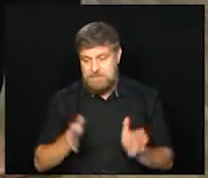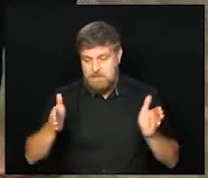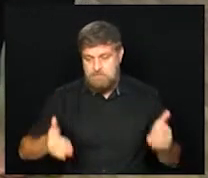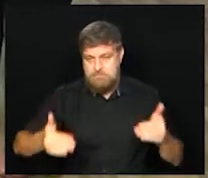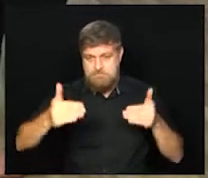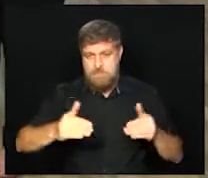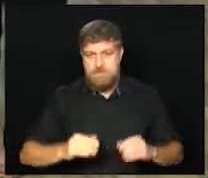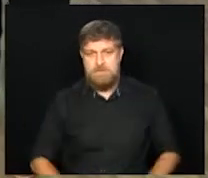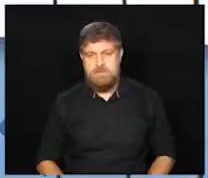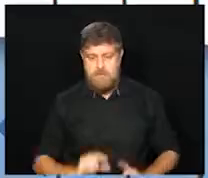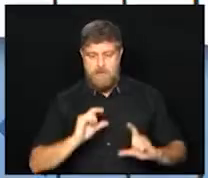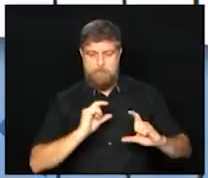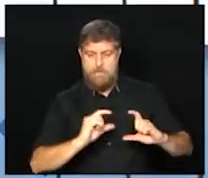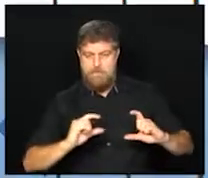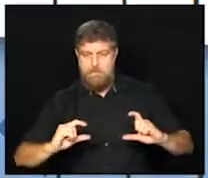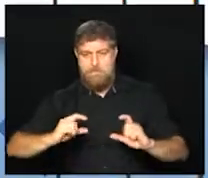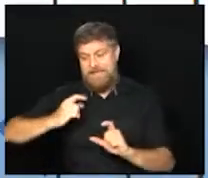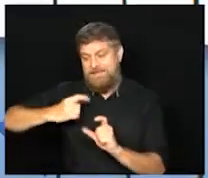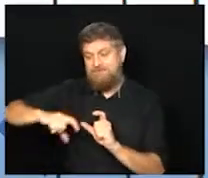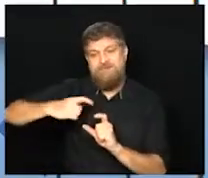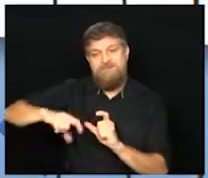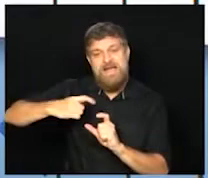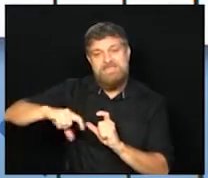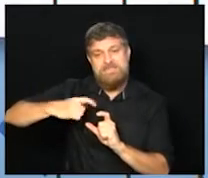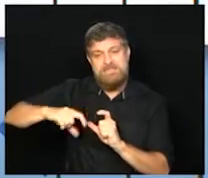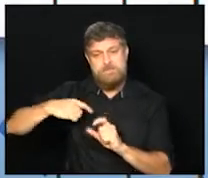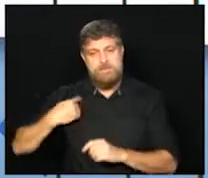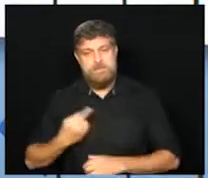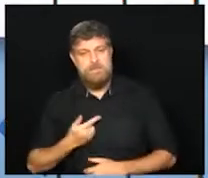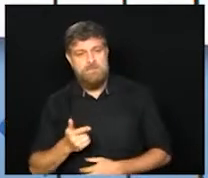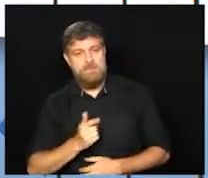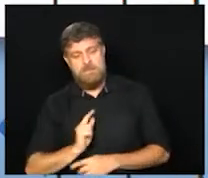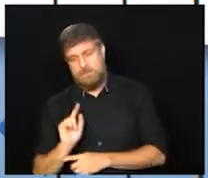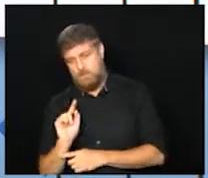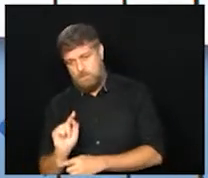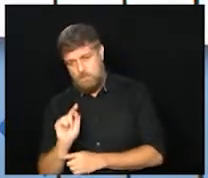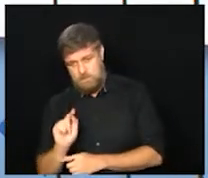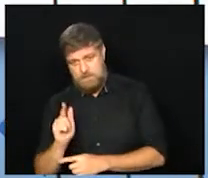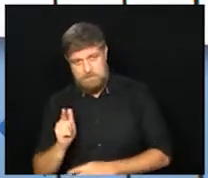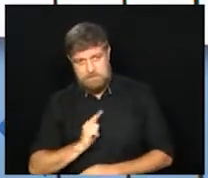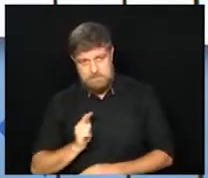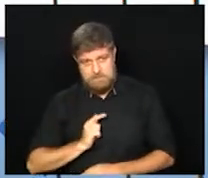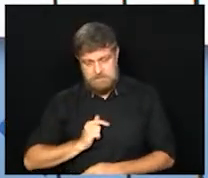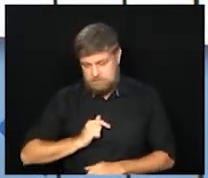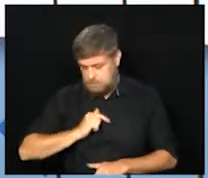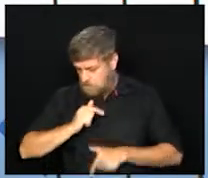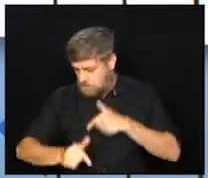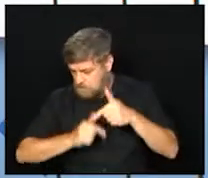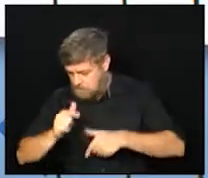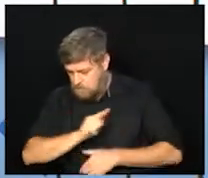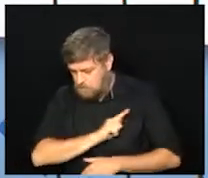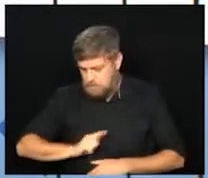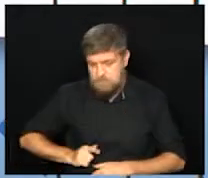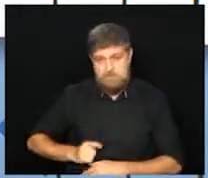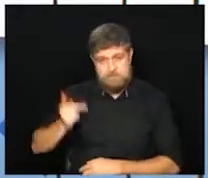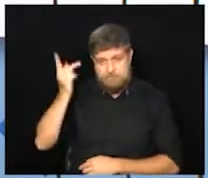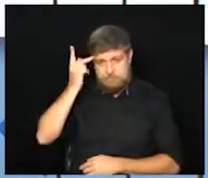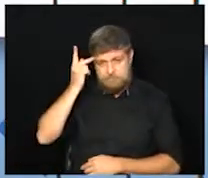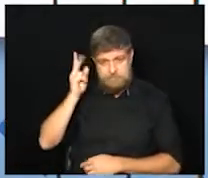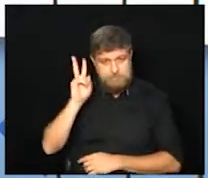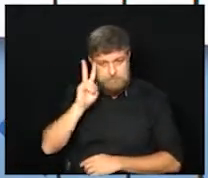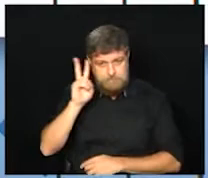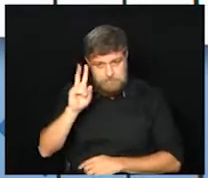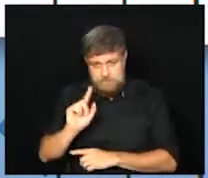digamos assim, da vacina da Pfizer. Nós temos aí, olha, essa mega operação do governo do estado, lembrando que,